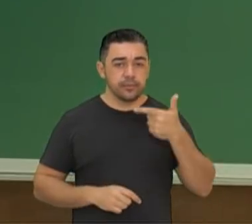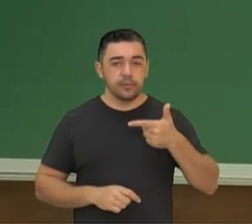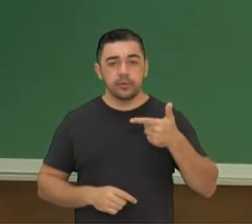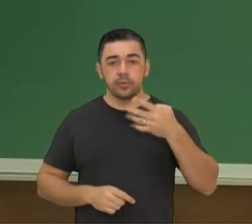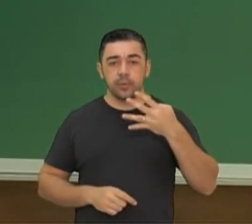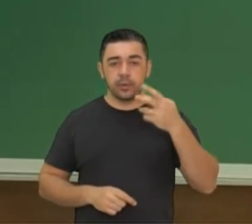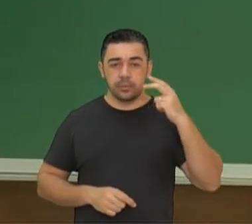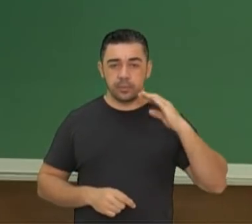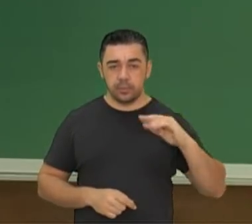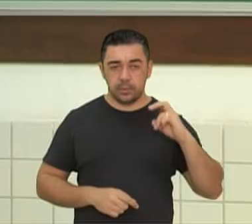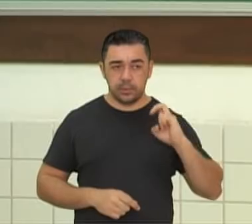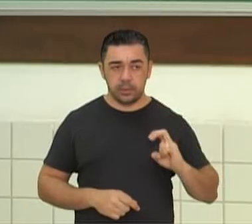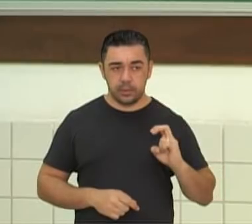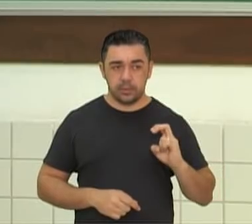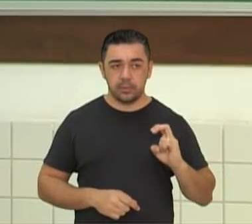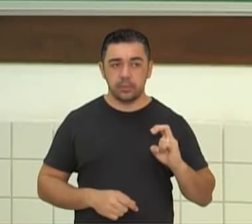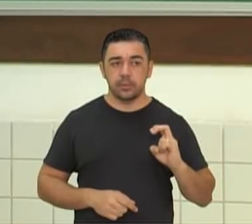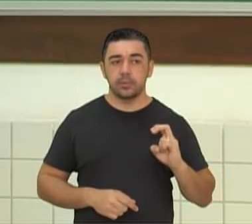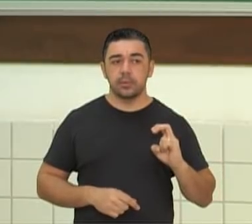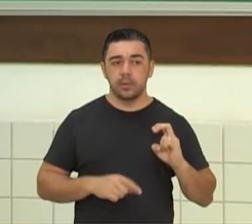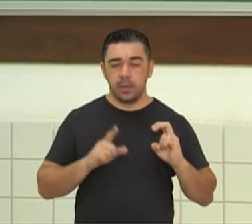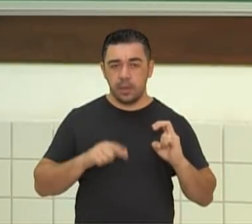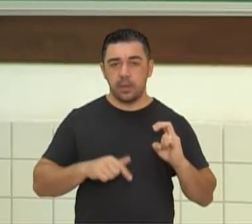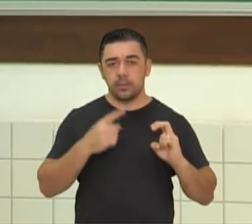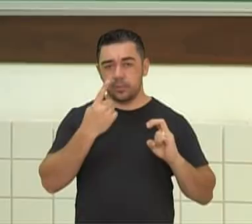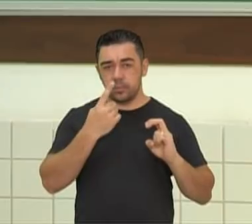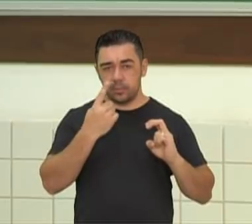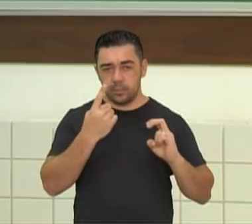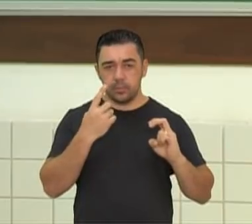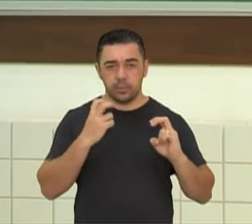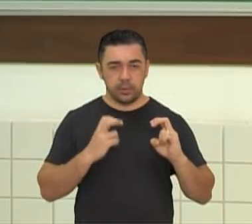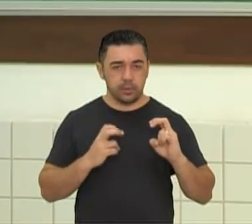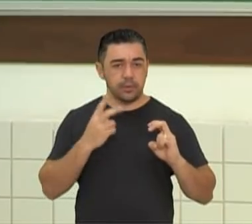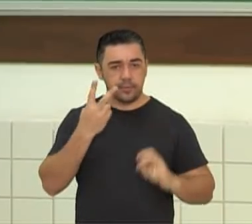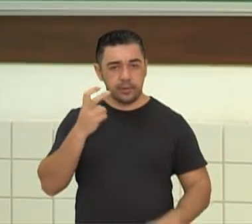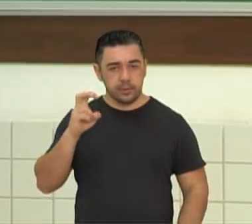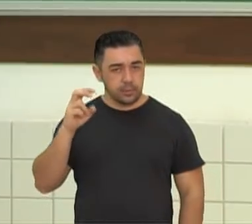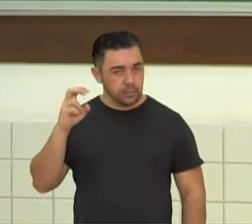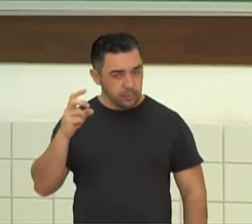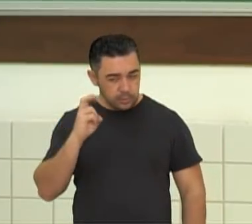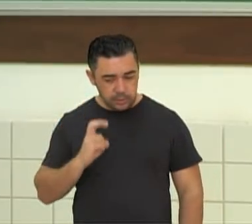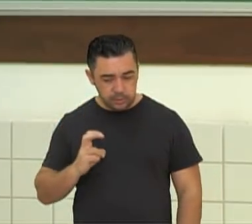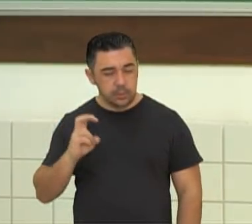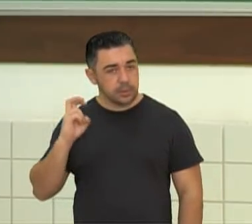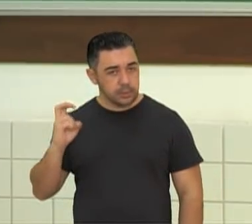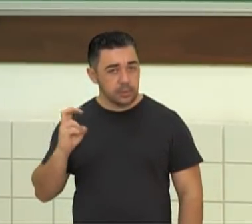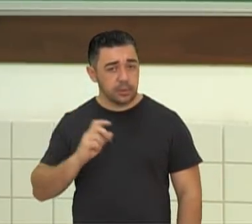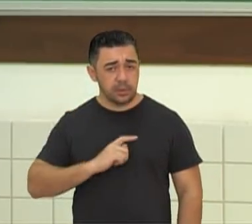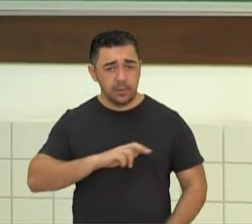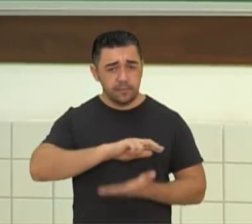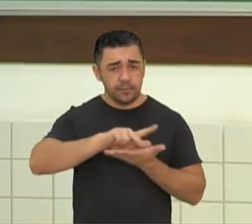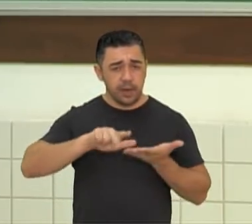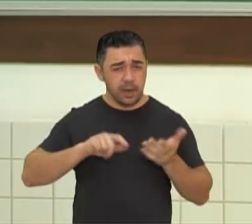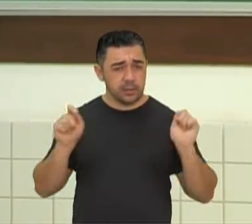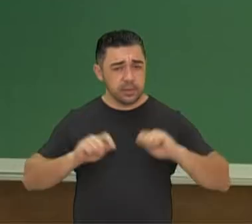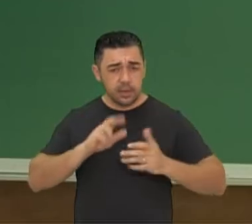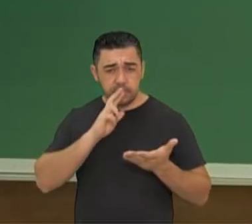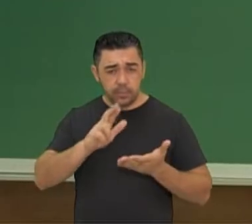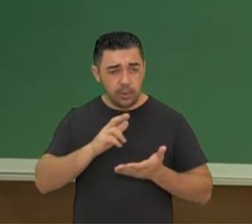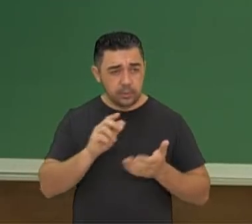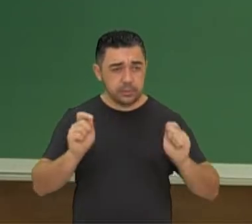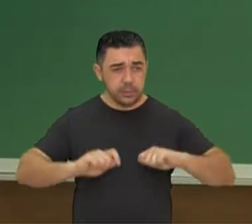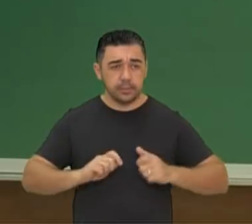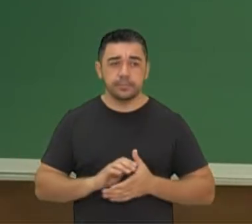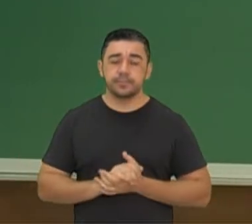mais 1 quinto, 25 quintos, que é 5. Tudo bem? Então, tem várias respostas possíveis.